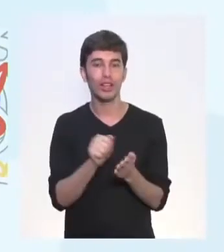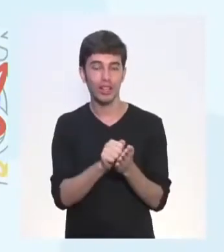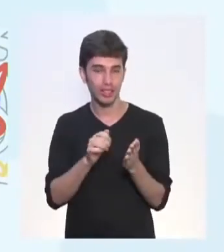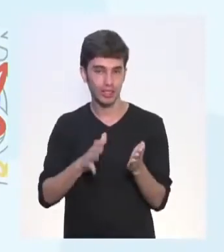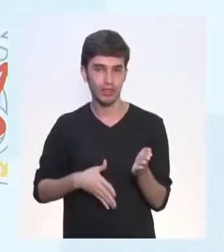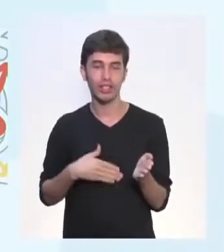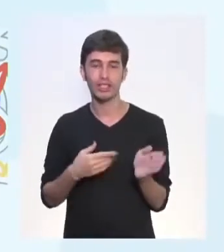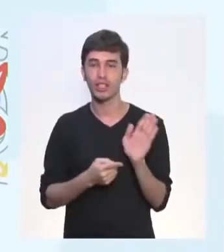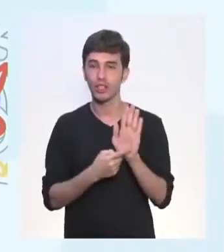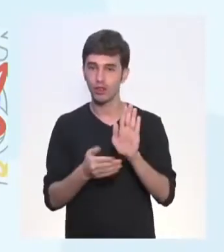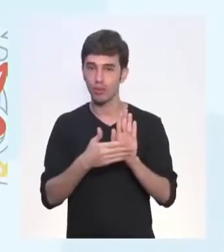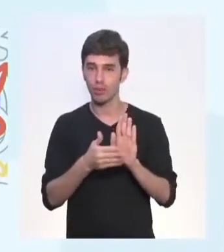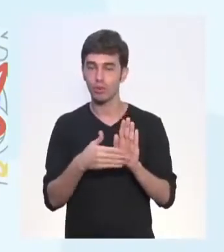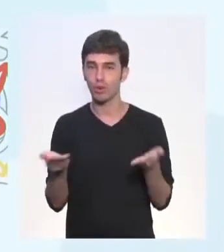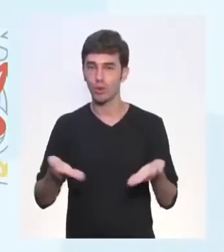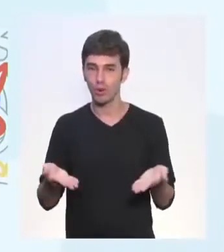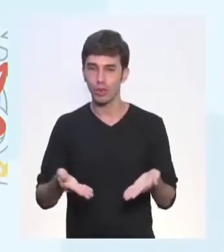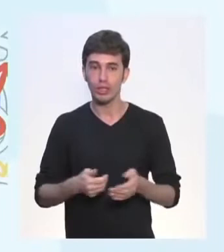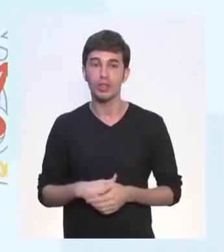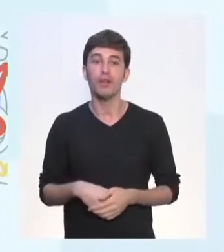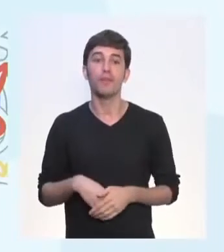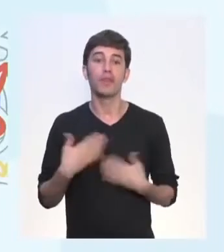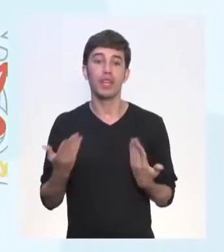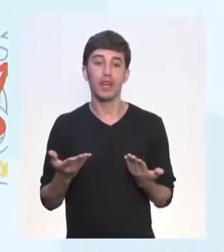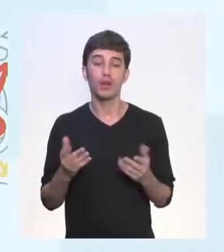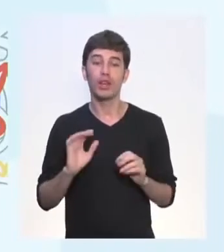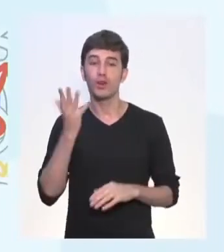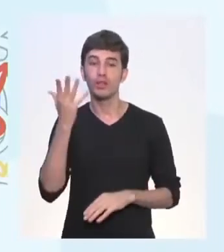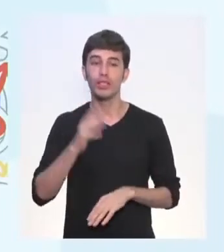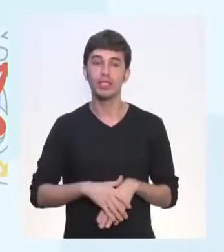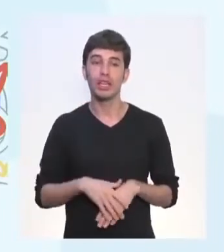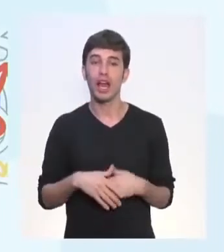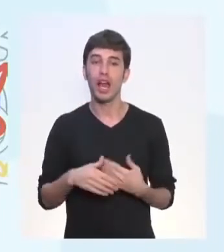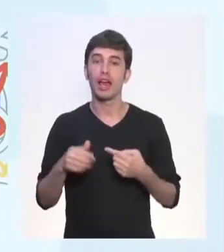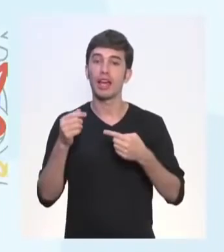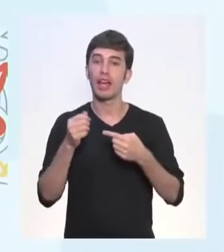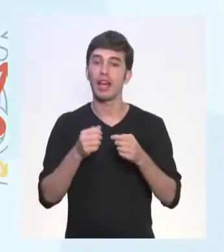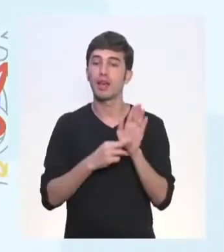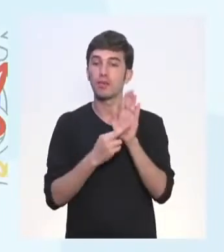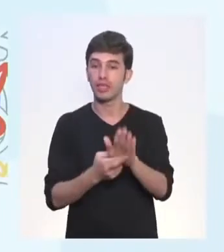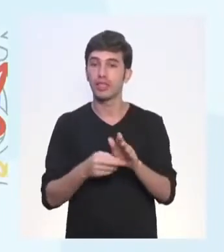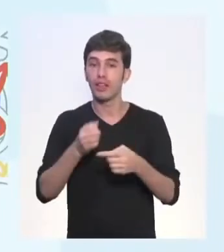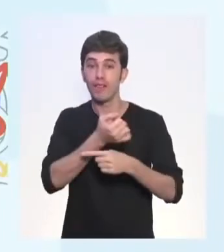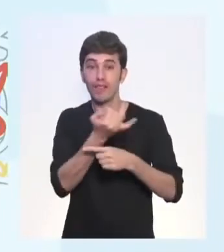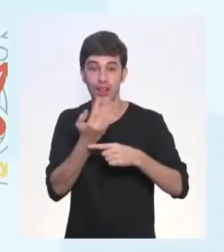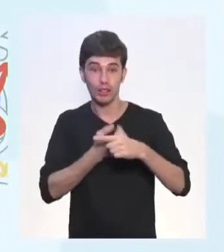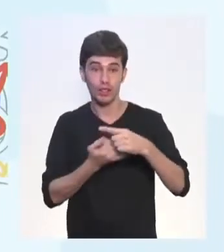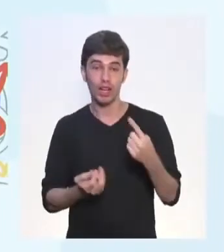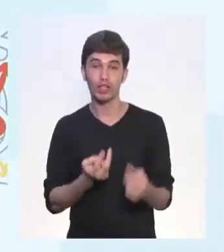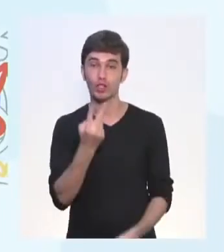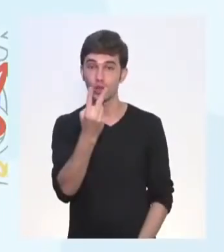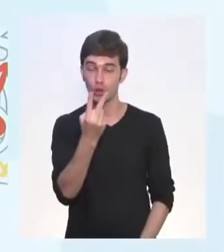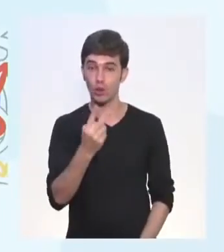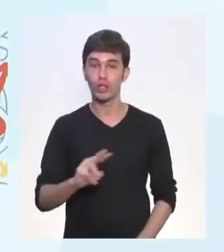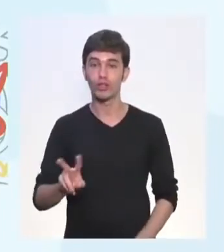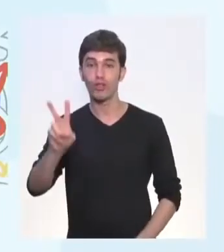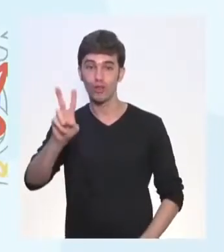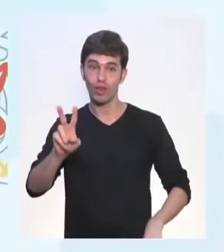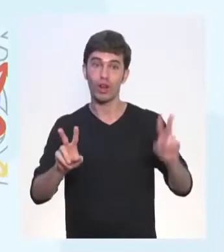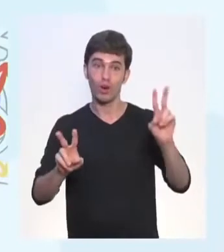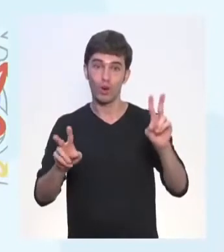que a gente vai propor hoje, tá? E aí o que acontece? Razão é a representação fracionária de dois valores de